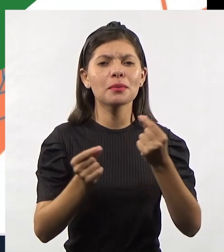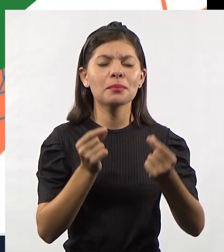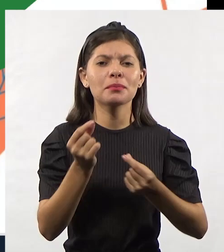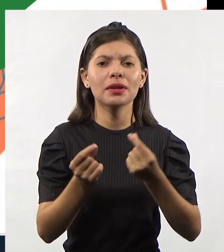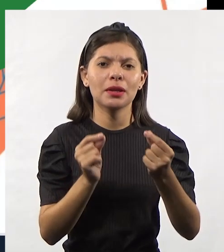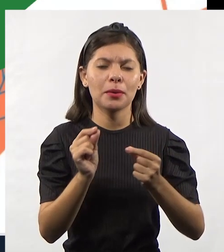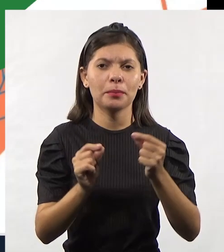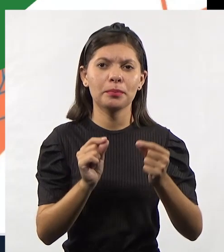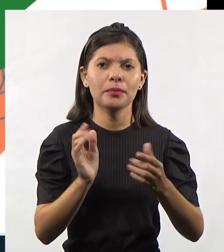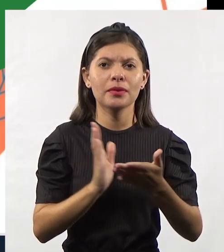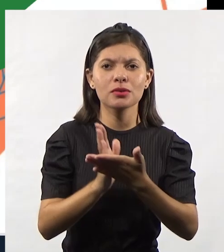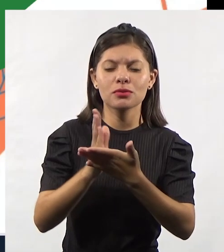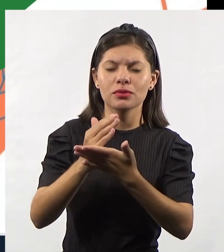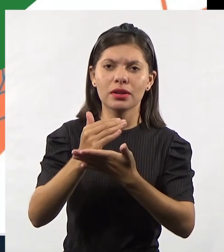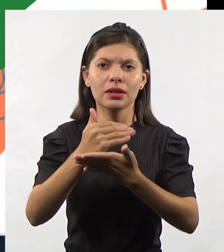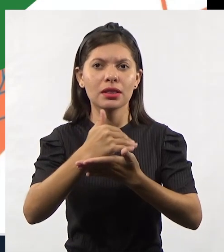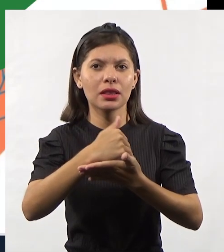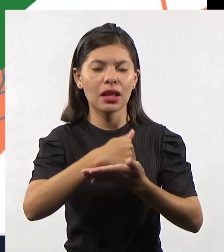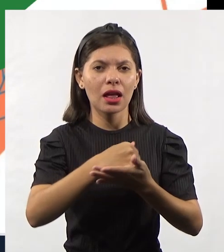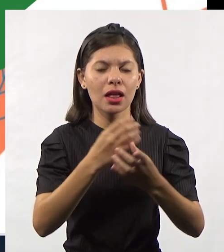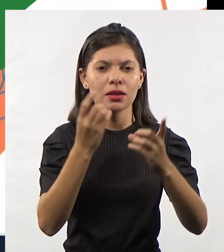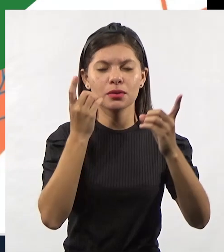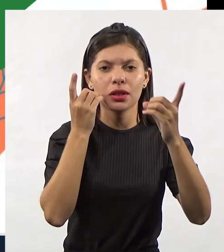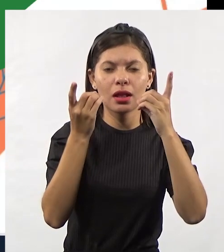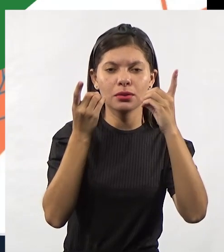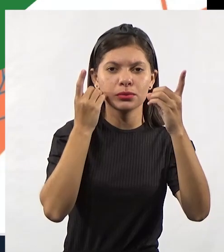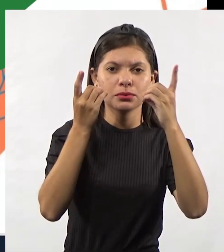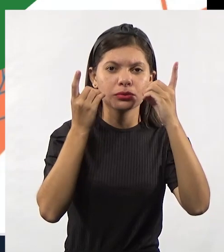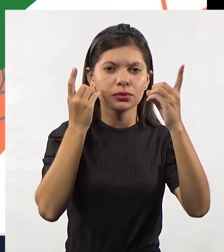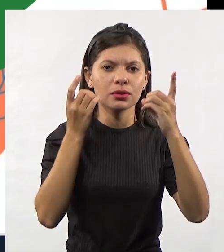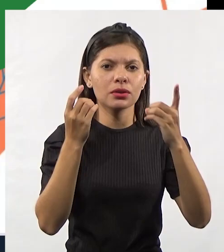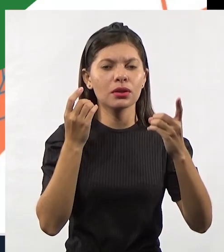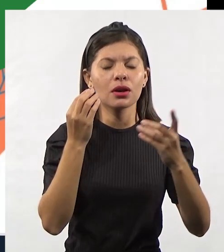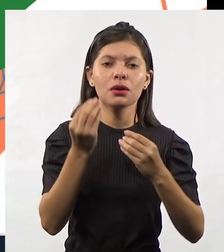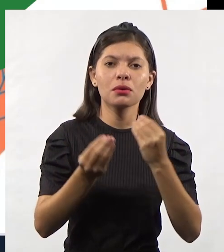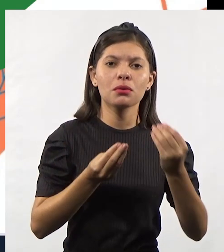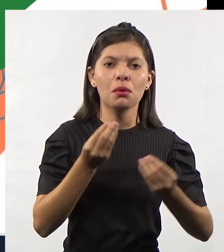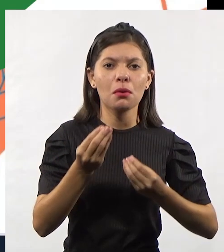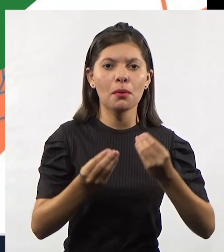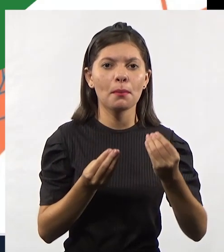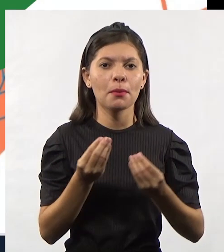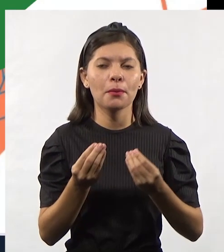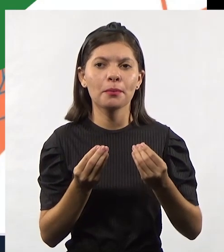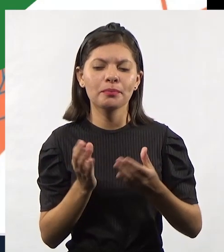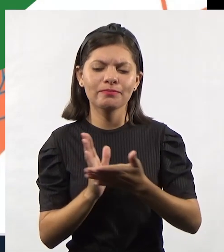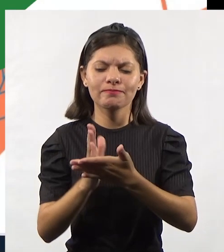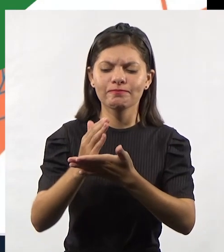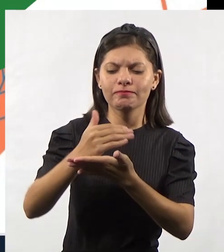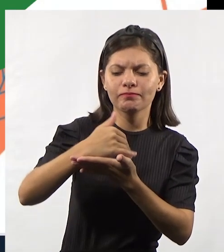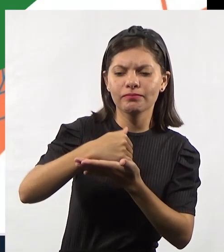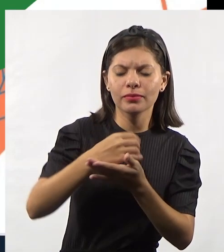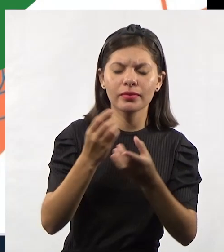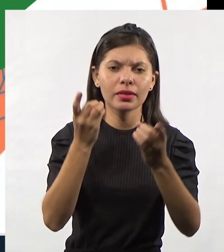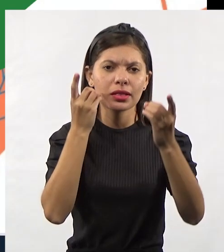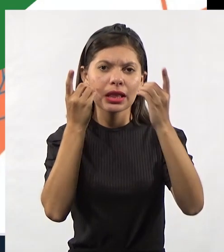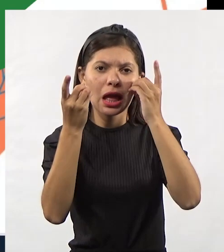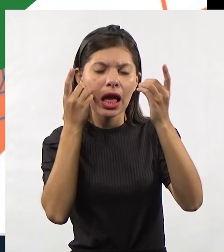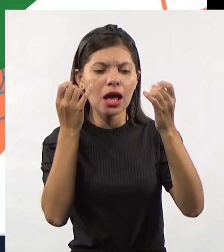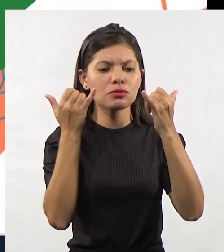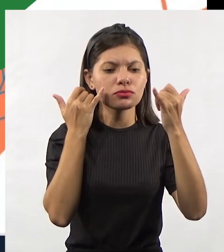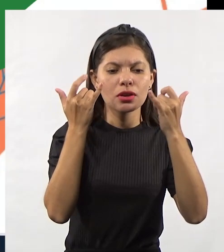para quê para você coletar os dados é a forma que você vai vai como você vai fazer para obter os dados e as informações